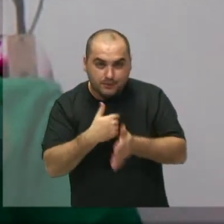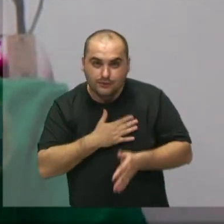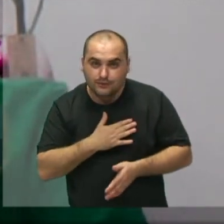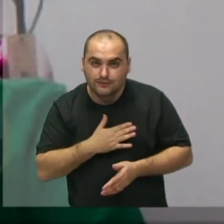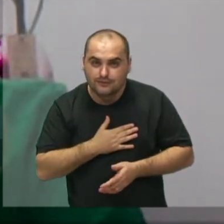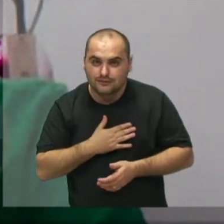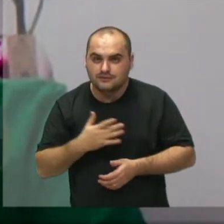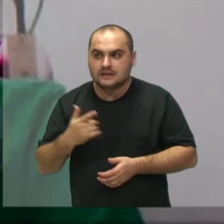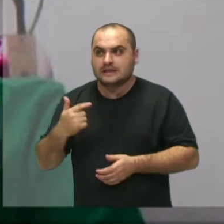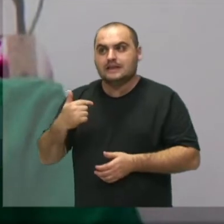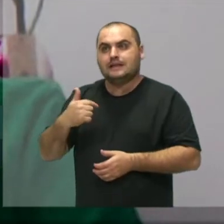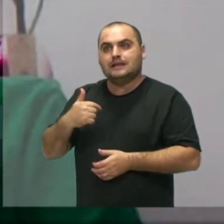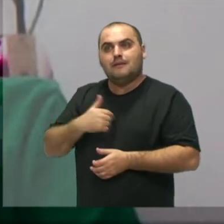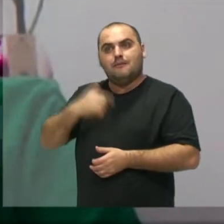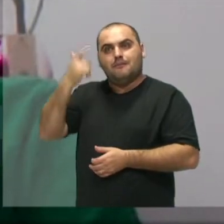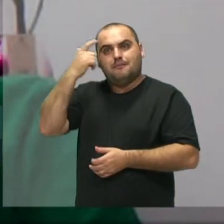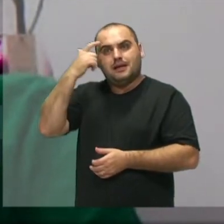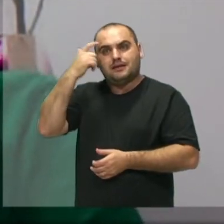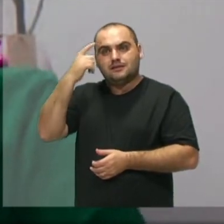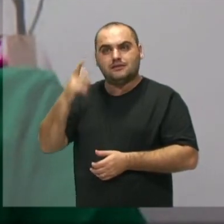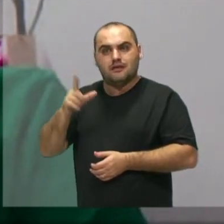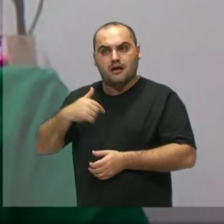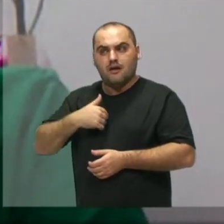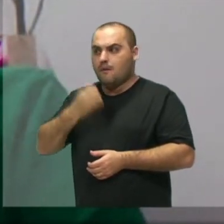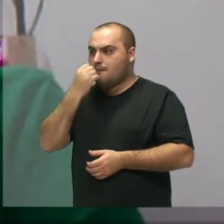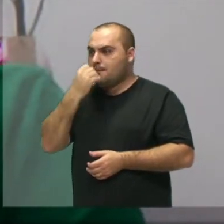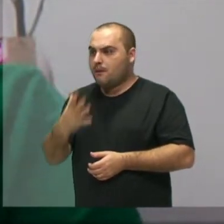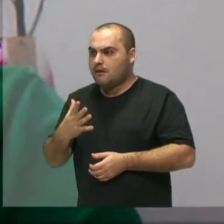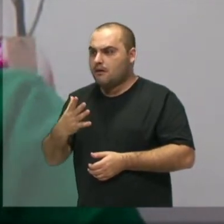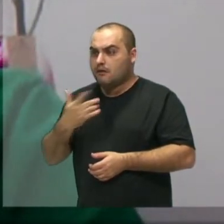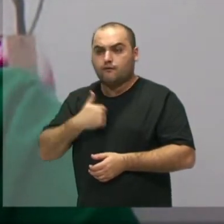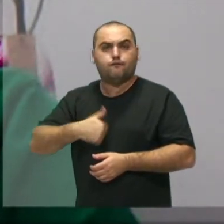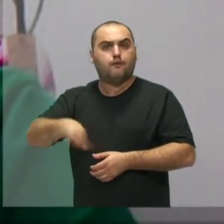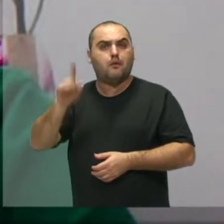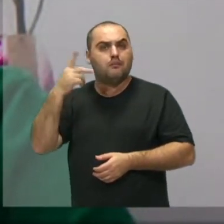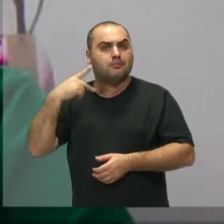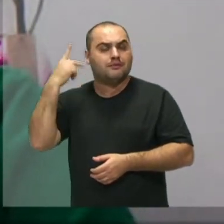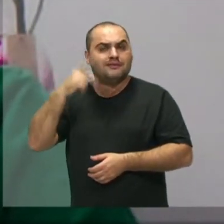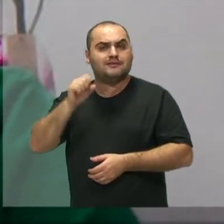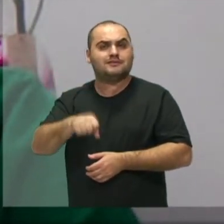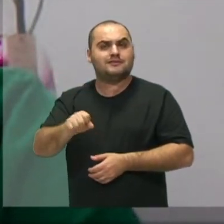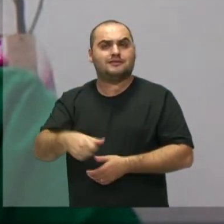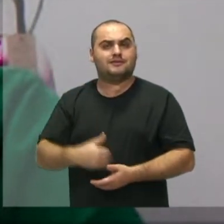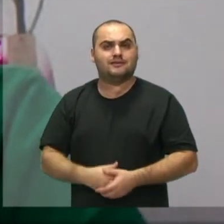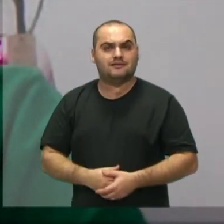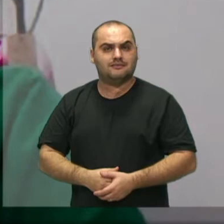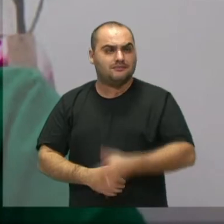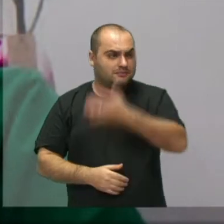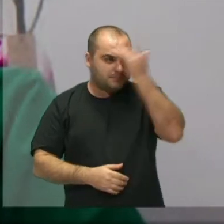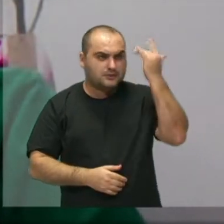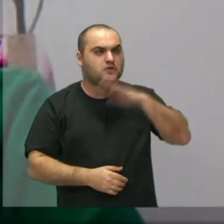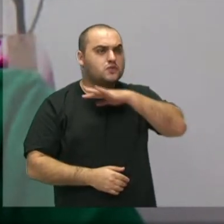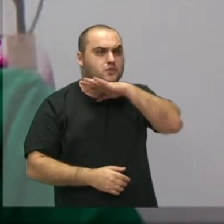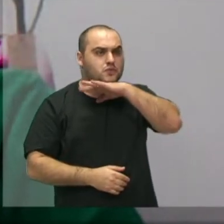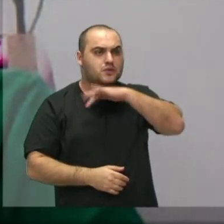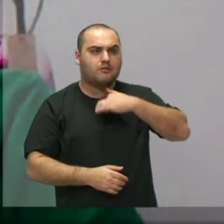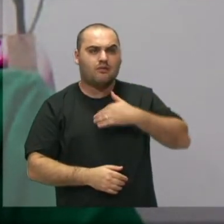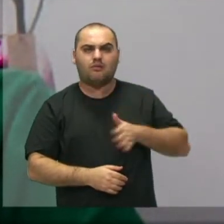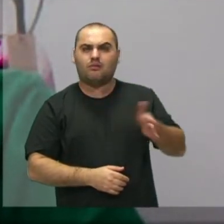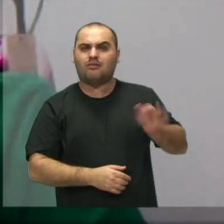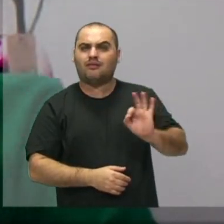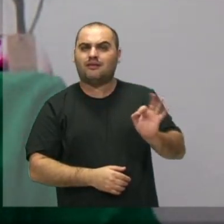eu penso que é para pessoas boas, né? Da onde que tiram que isso é para pessoa ruim? Não é. Eu penso